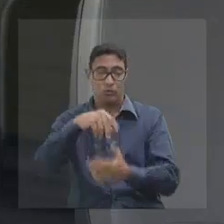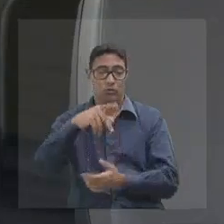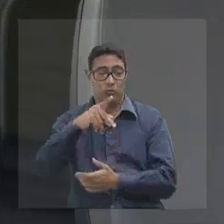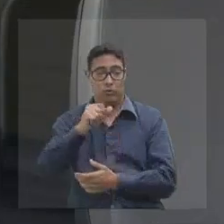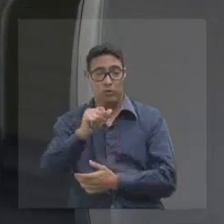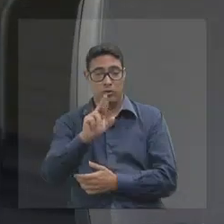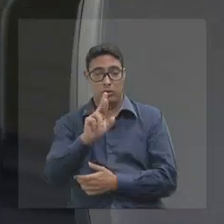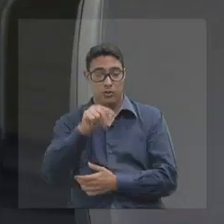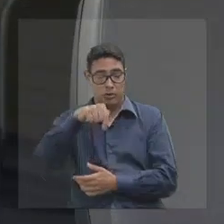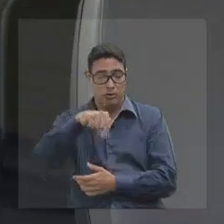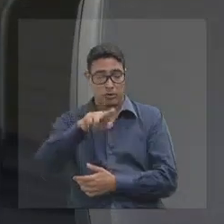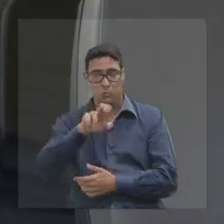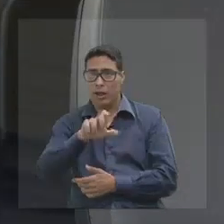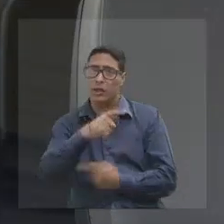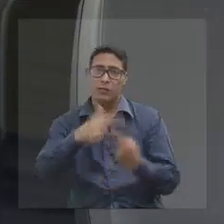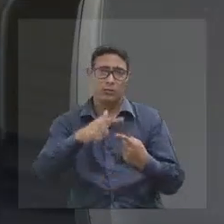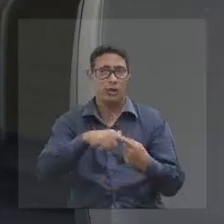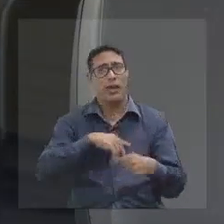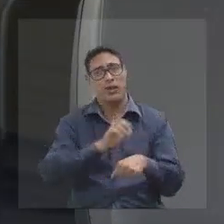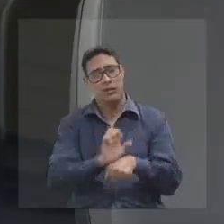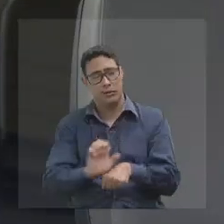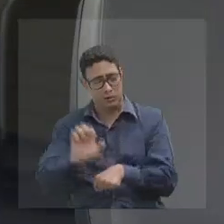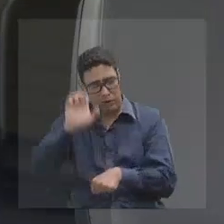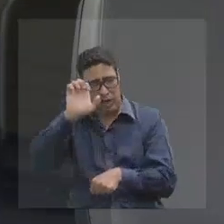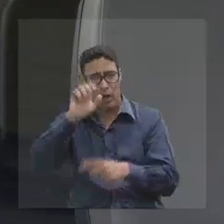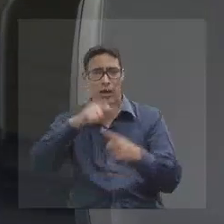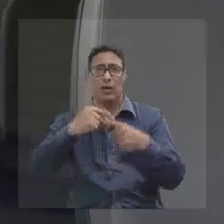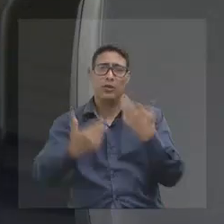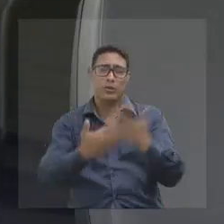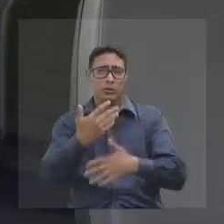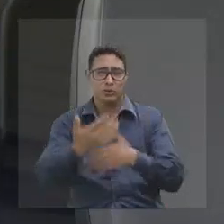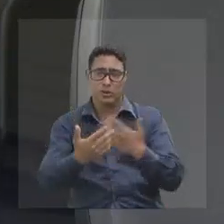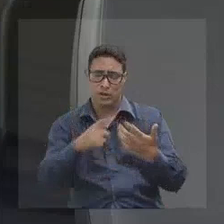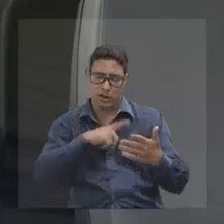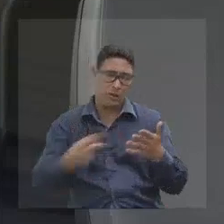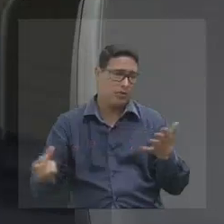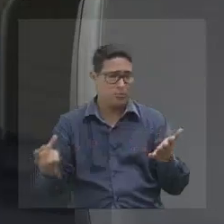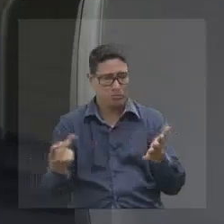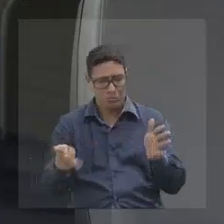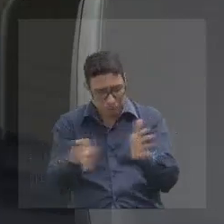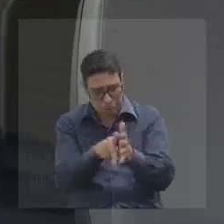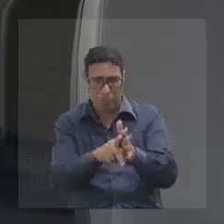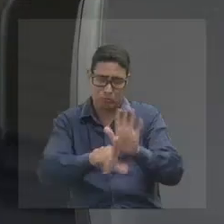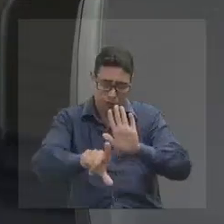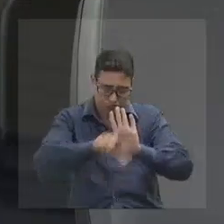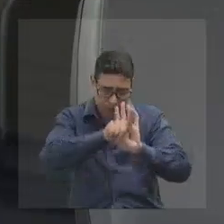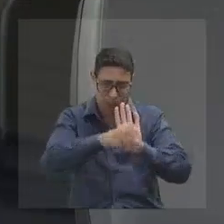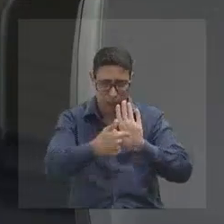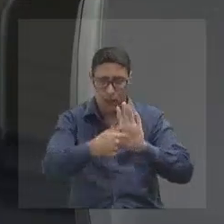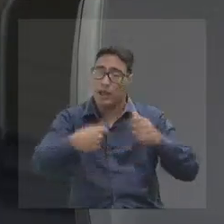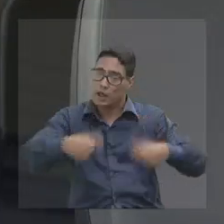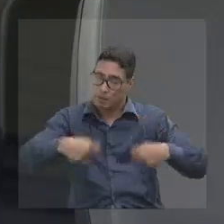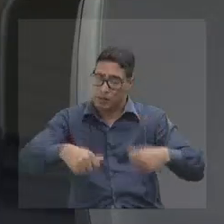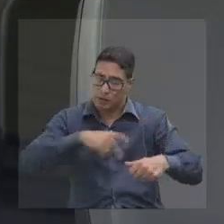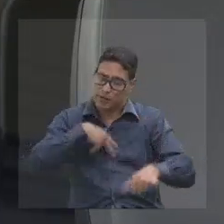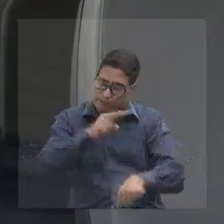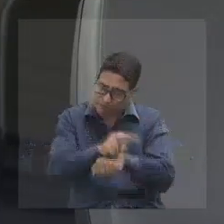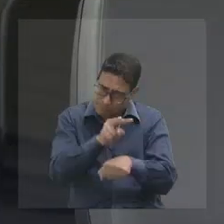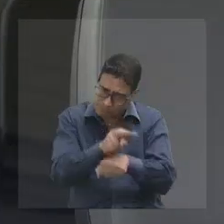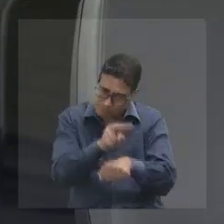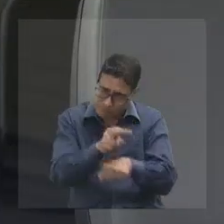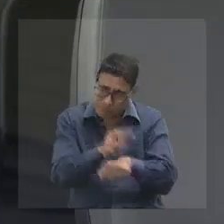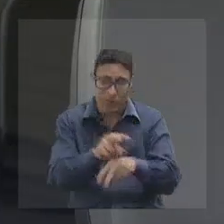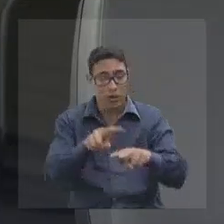por ser Parque Estadual né criado por lei deve ser preservado e por isso que a gente